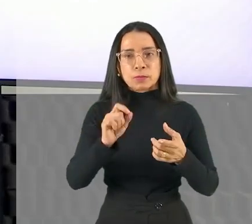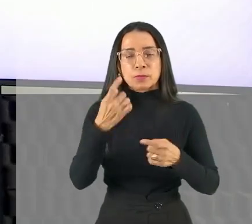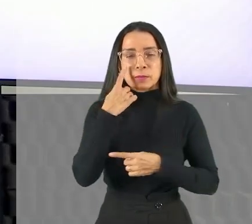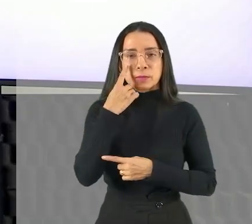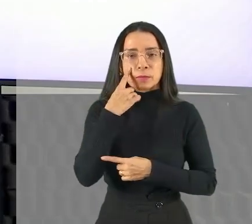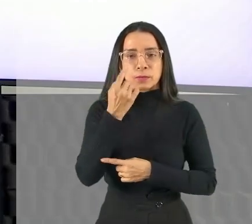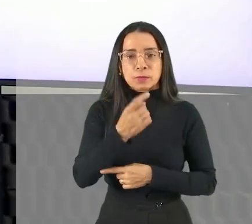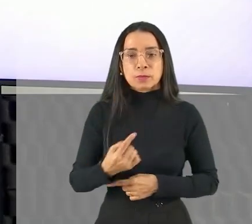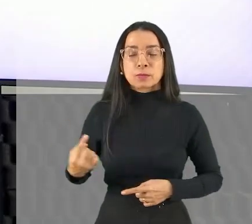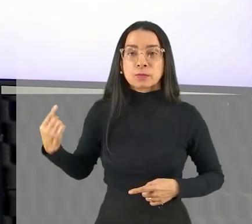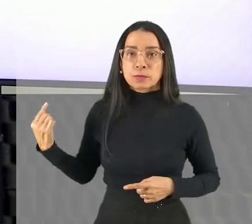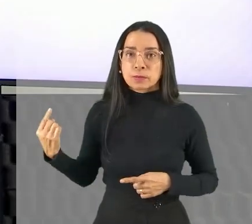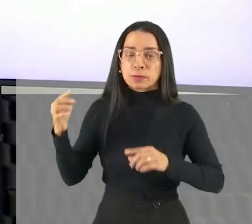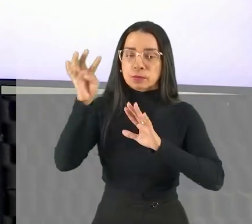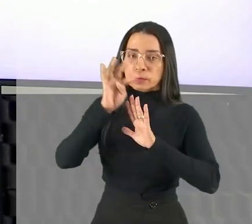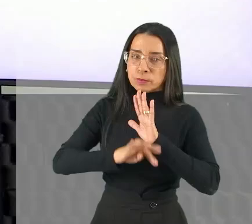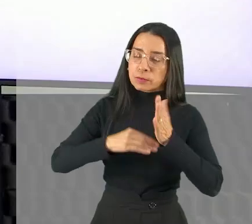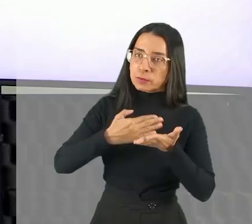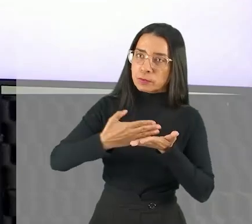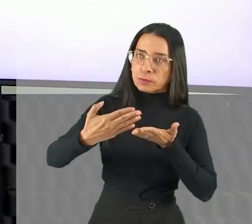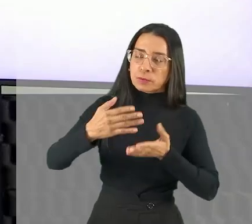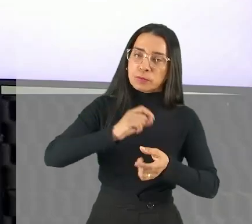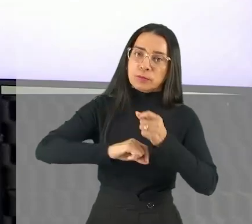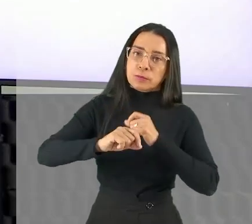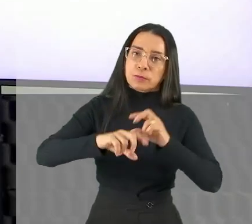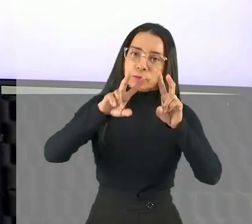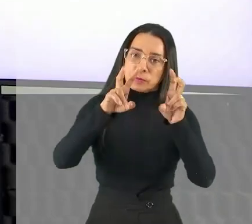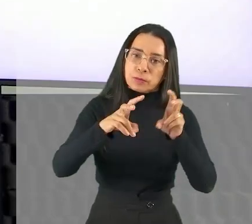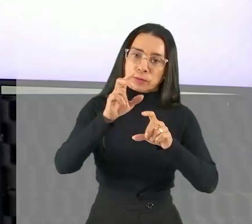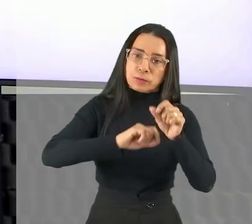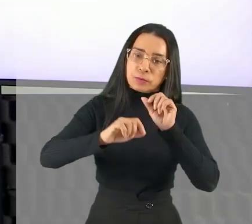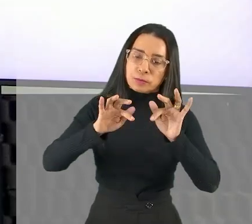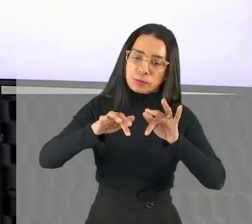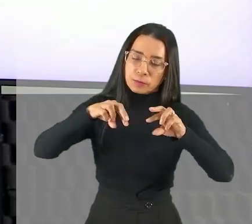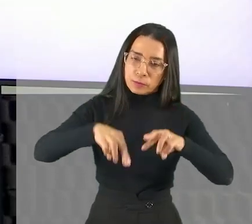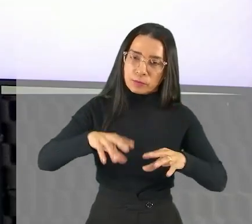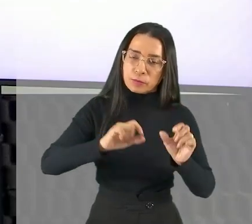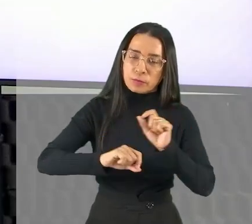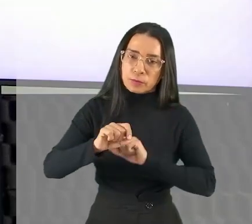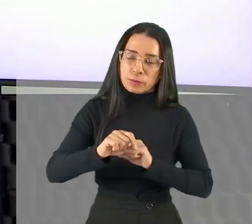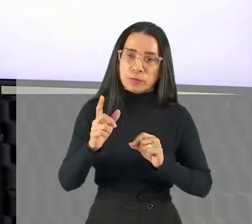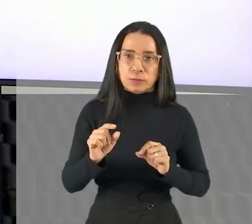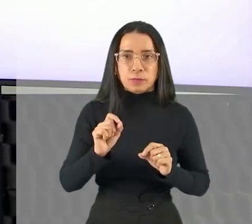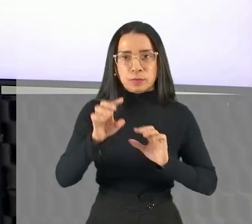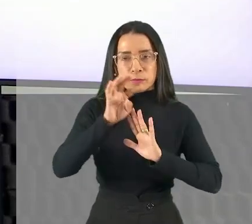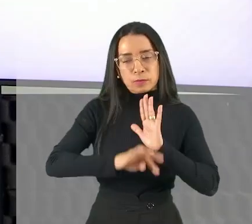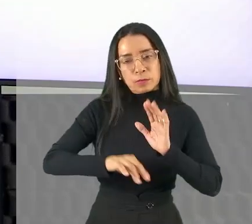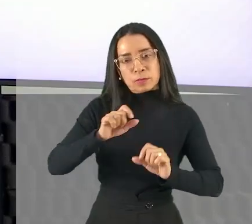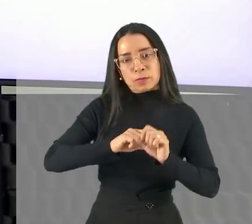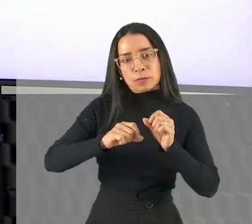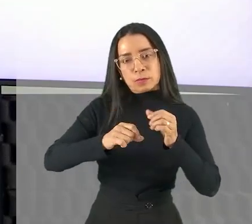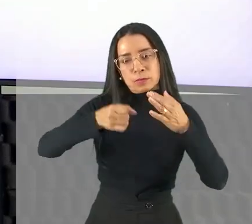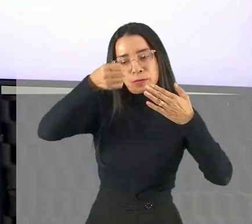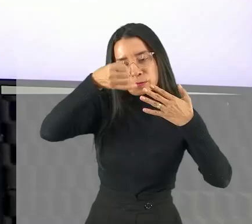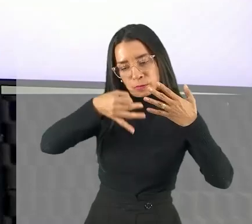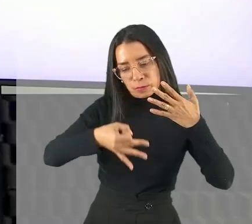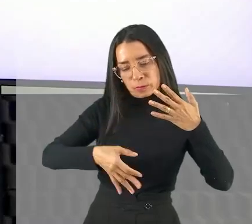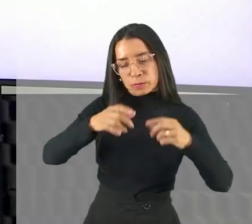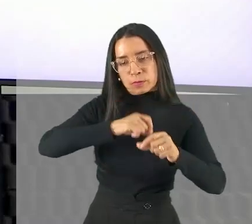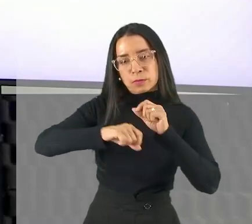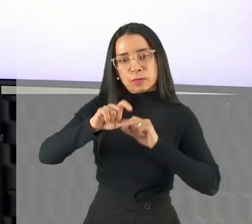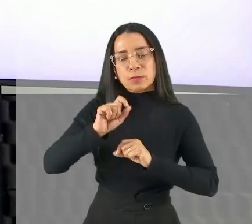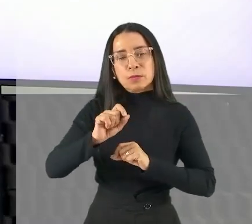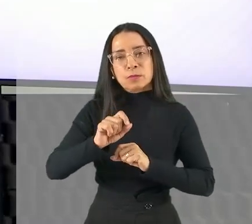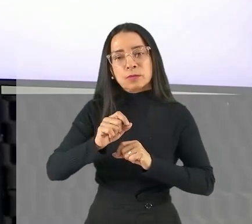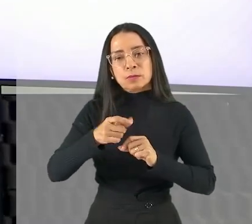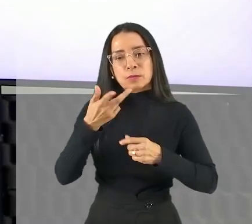verificar que o texto está começando com essa citação e finalizou a citação direta, o texto vai discorrer sobre o assunto que está